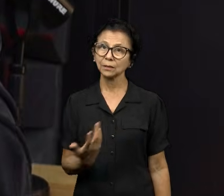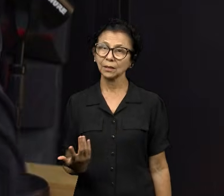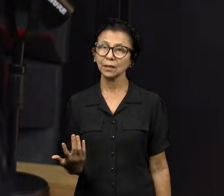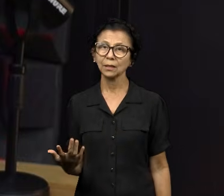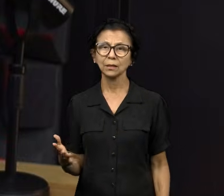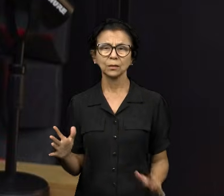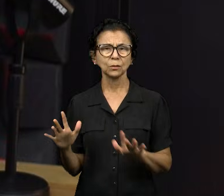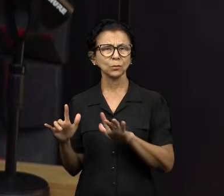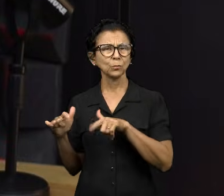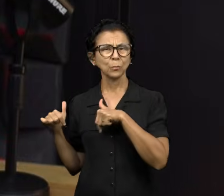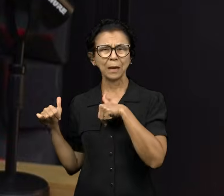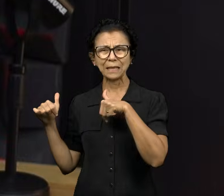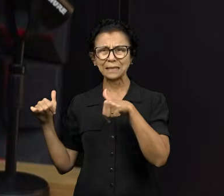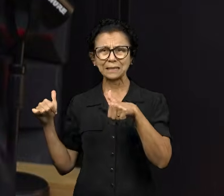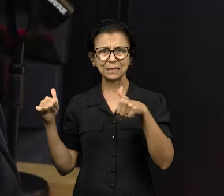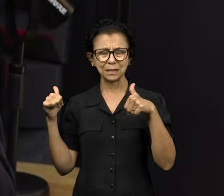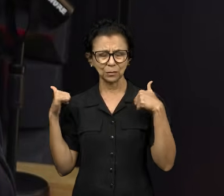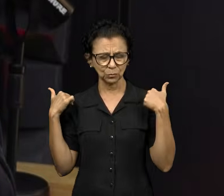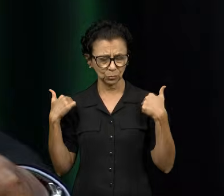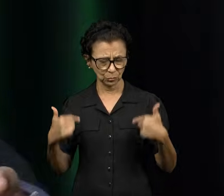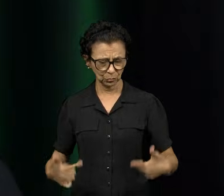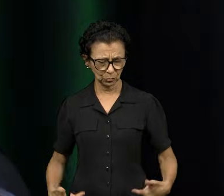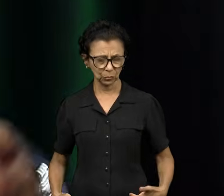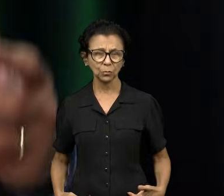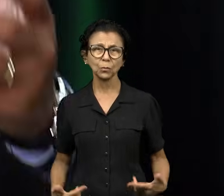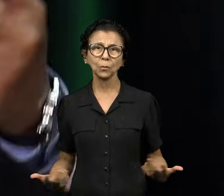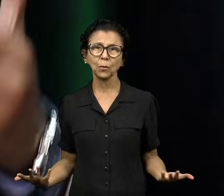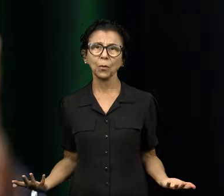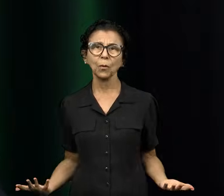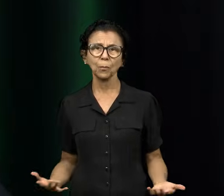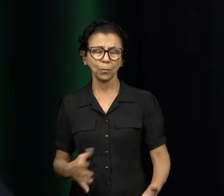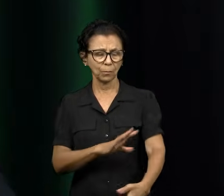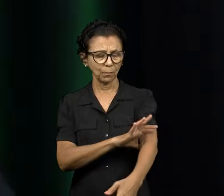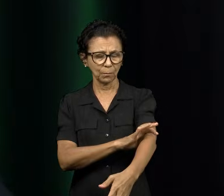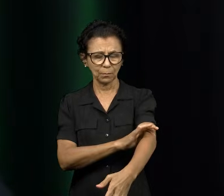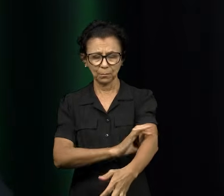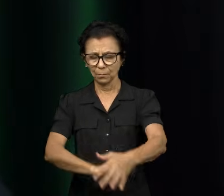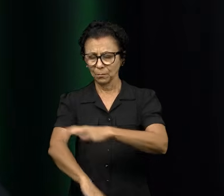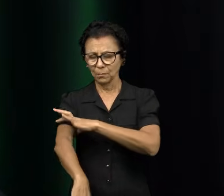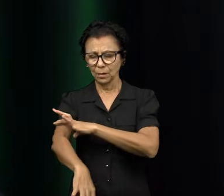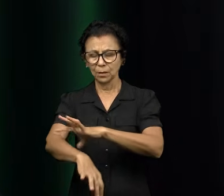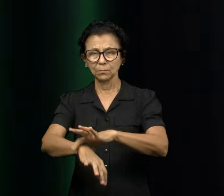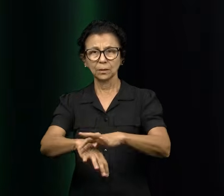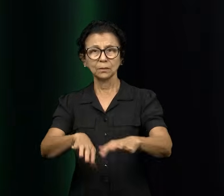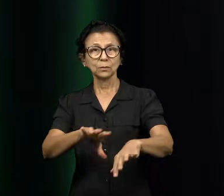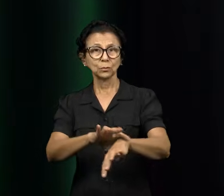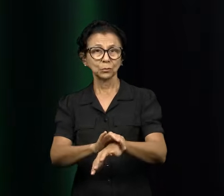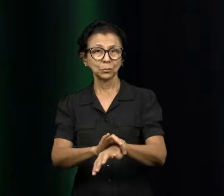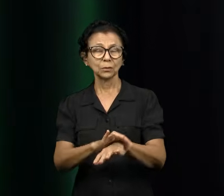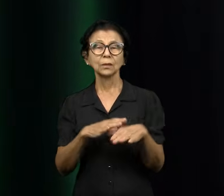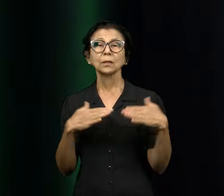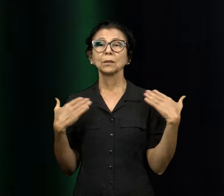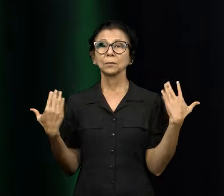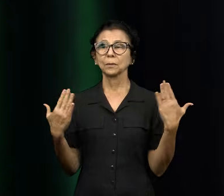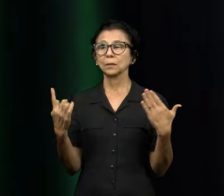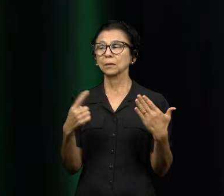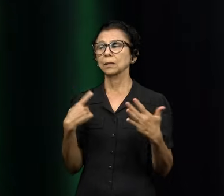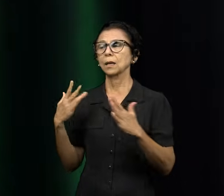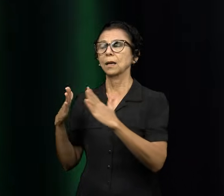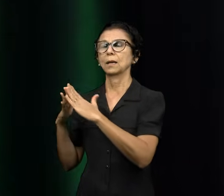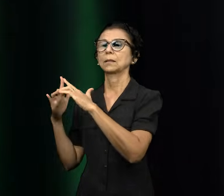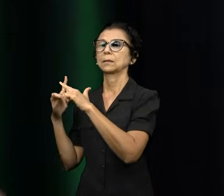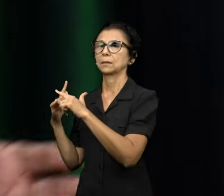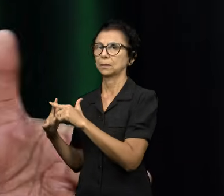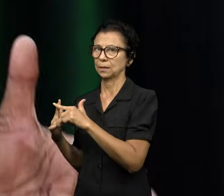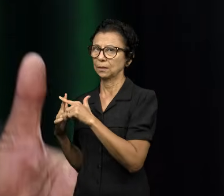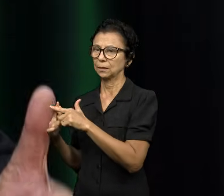operação ali. Toda a operação para o benefício do corpo, né? De um todo. E nós, como igreja, nós vivemos